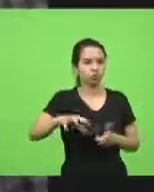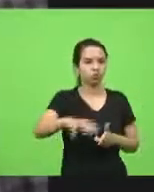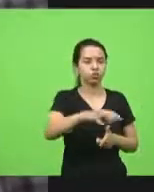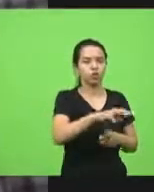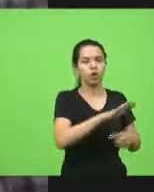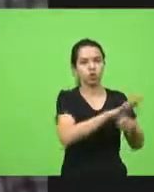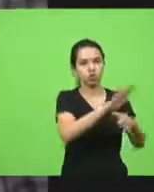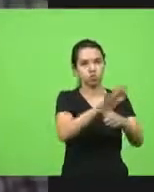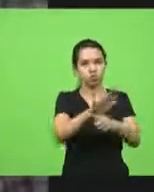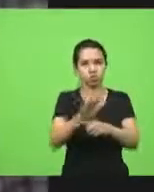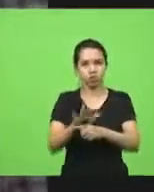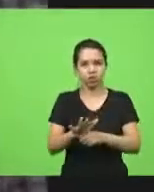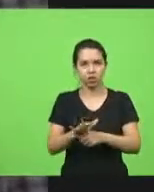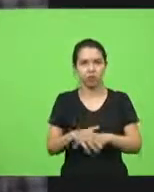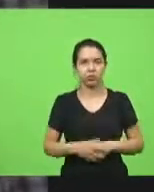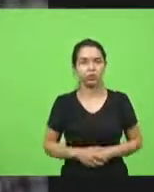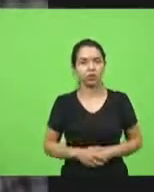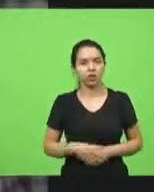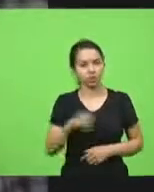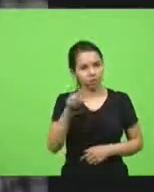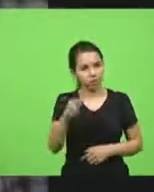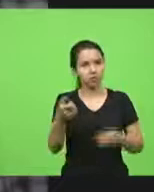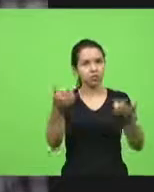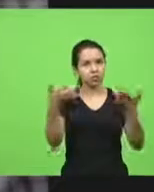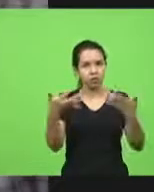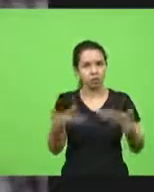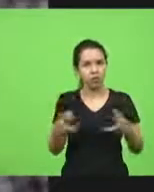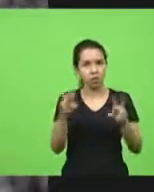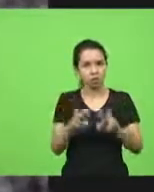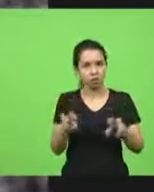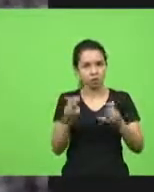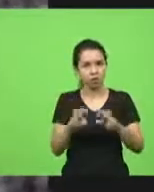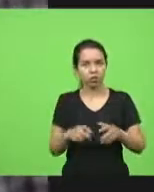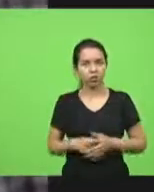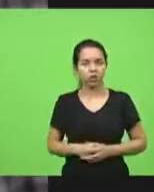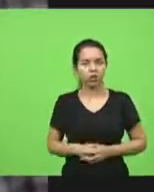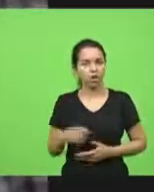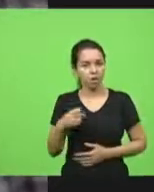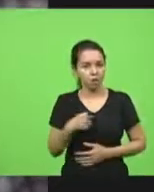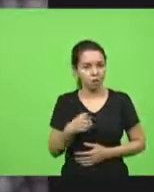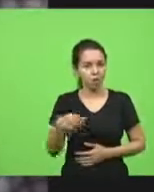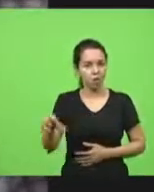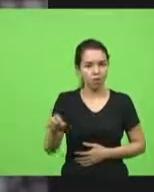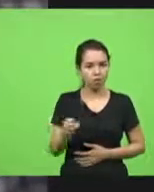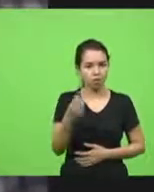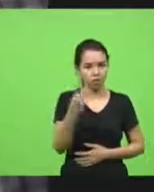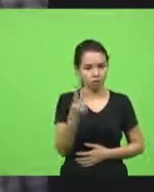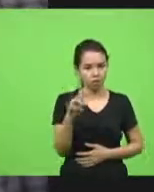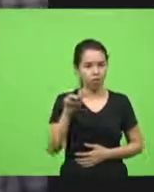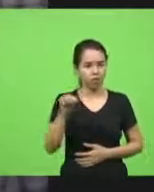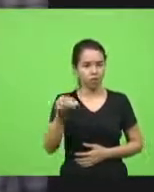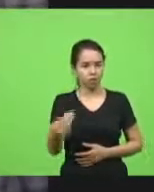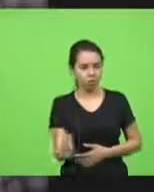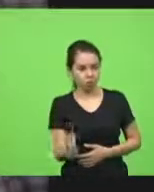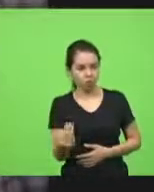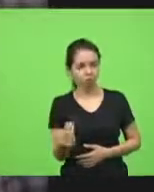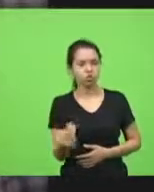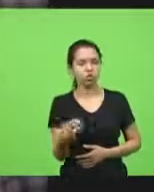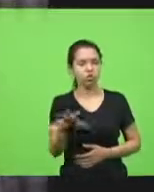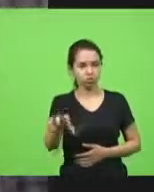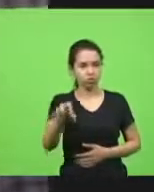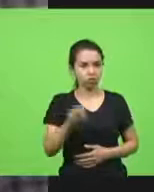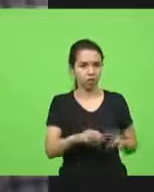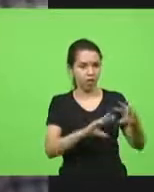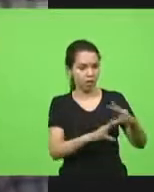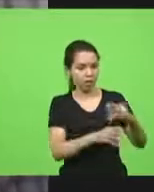Excelência deputada falar dos computadores. Eu peguei 2 milhões, deputada Luciana, daquelas emendas parlamentares